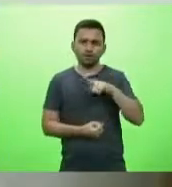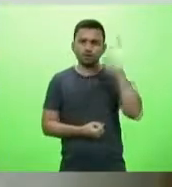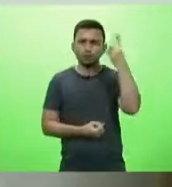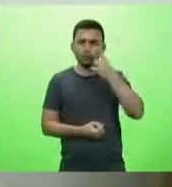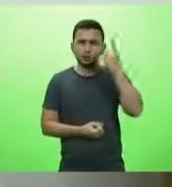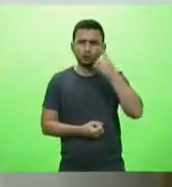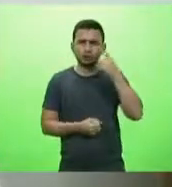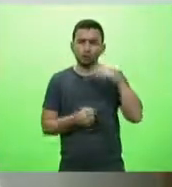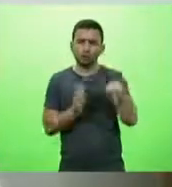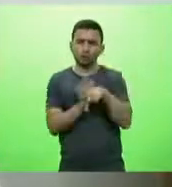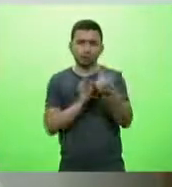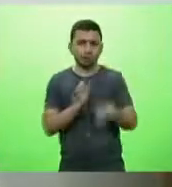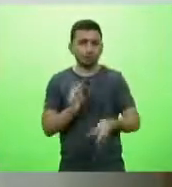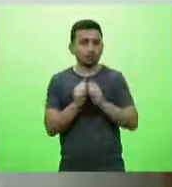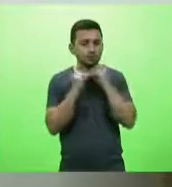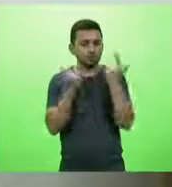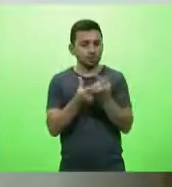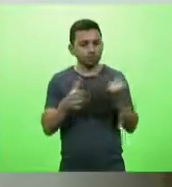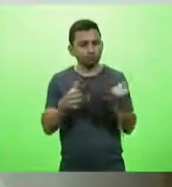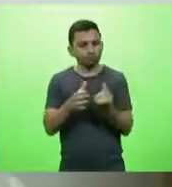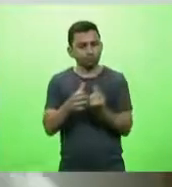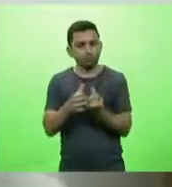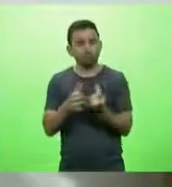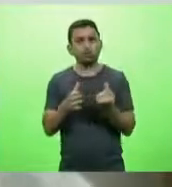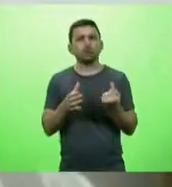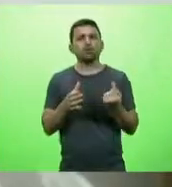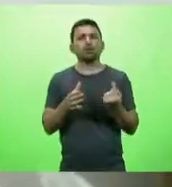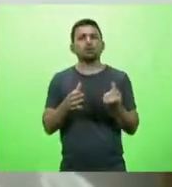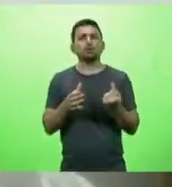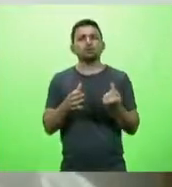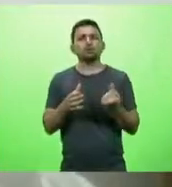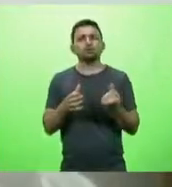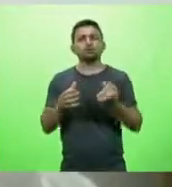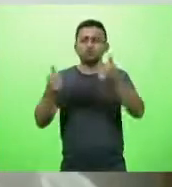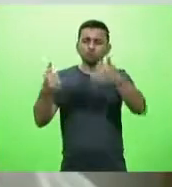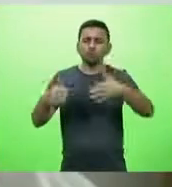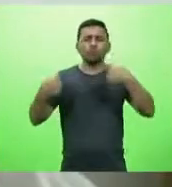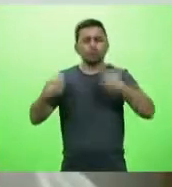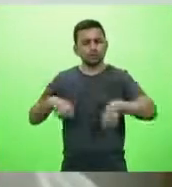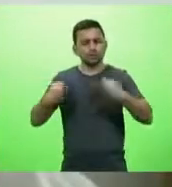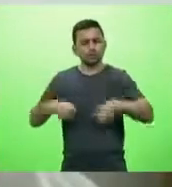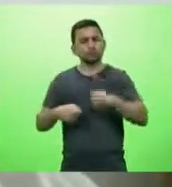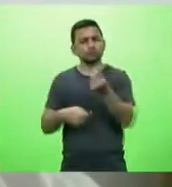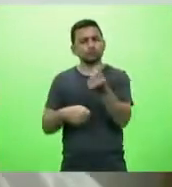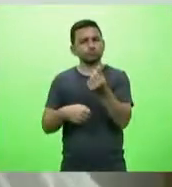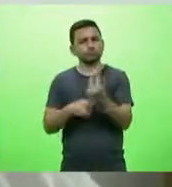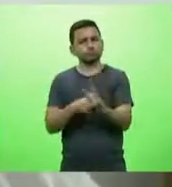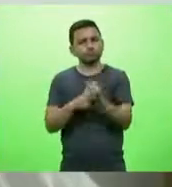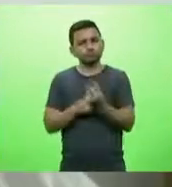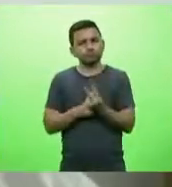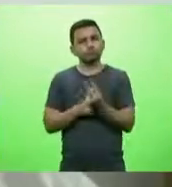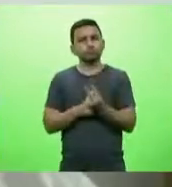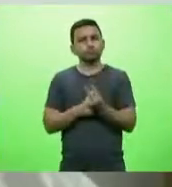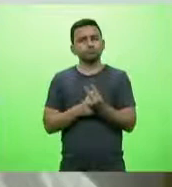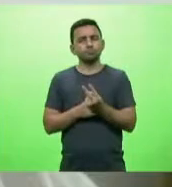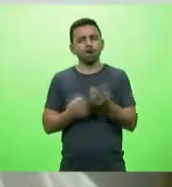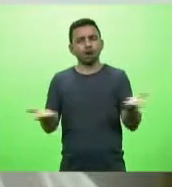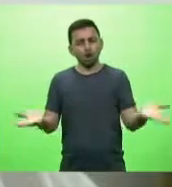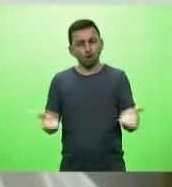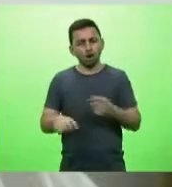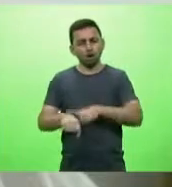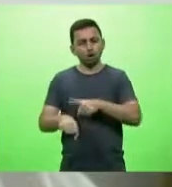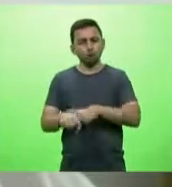da Assembleia, e elencamos a necessidade do financiamento em tempos de pandemia, garantir